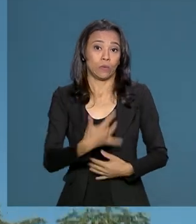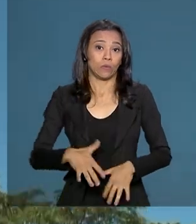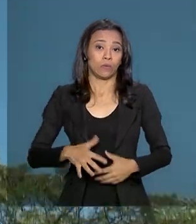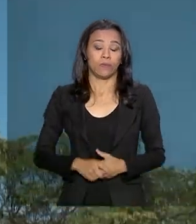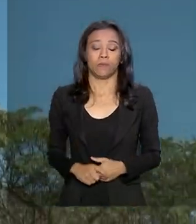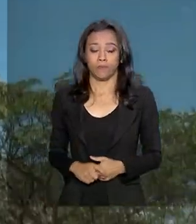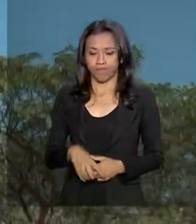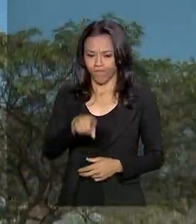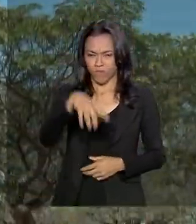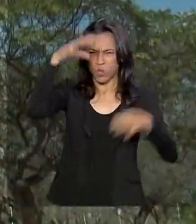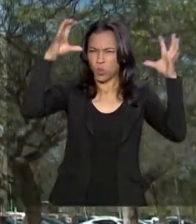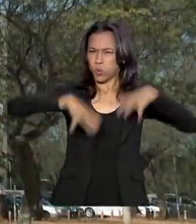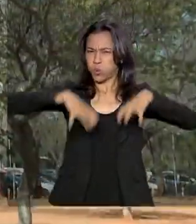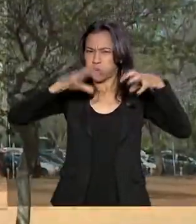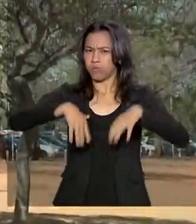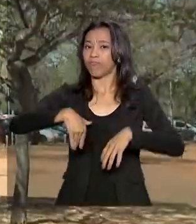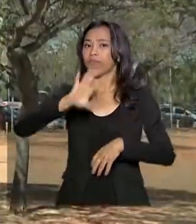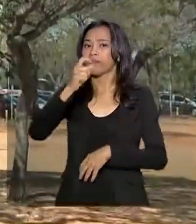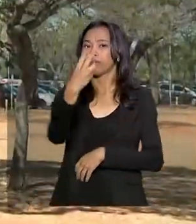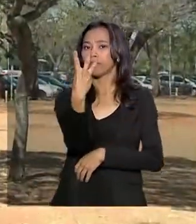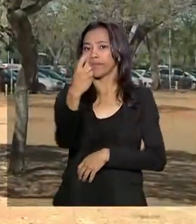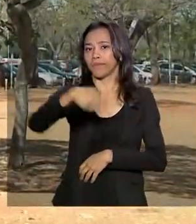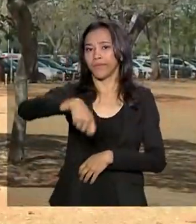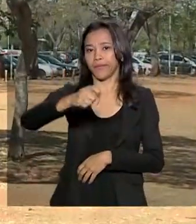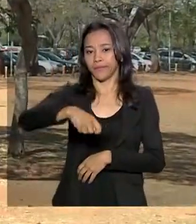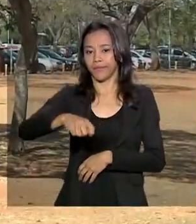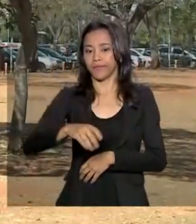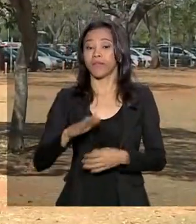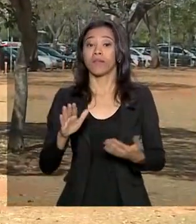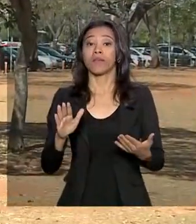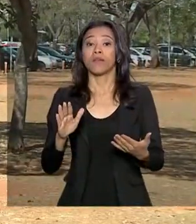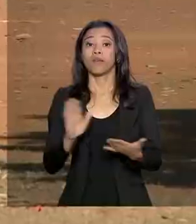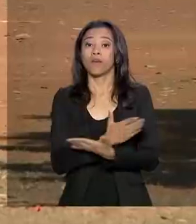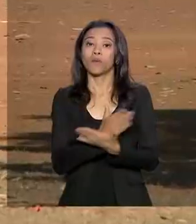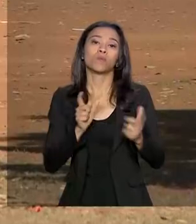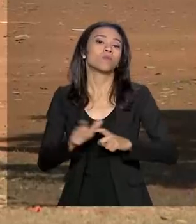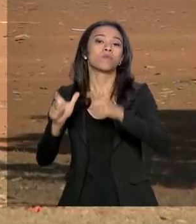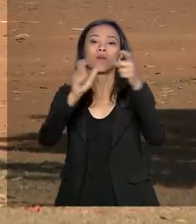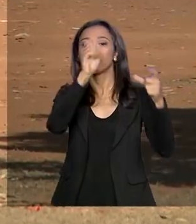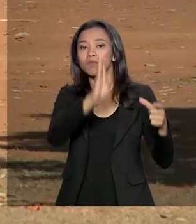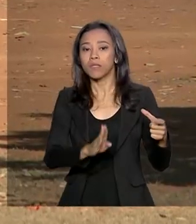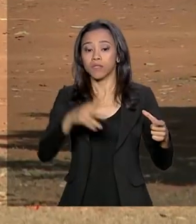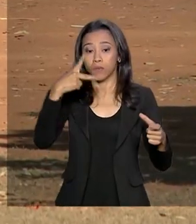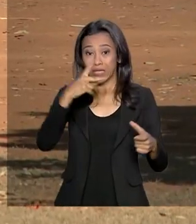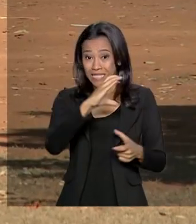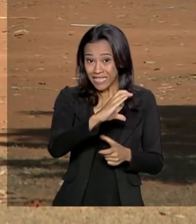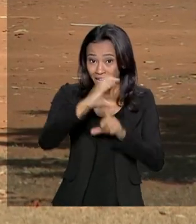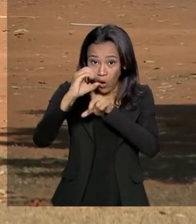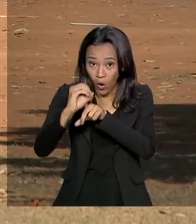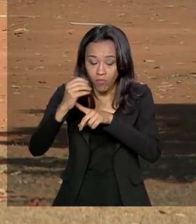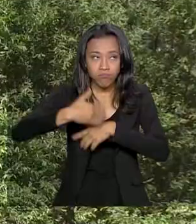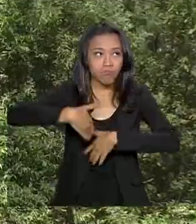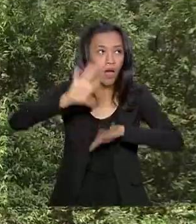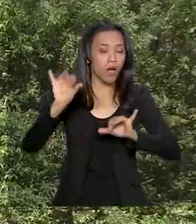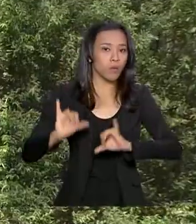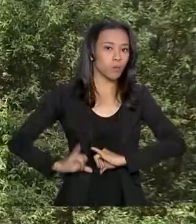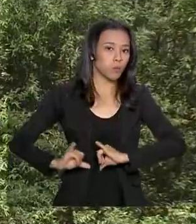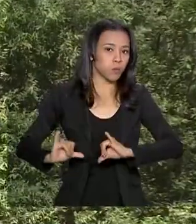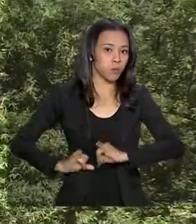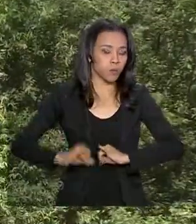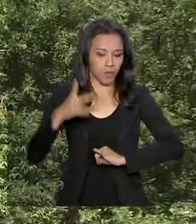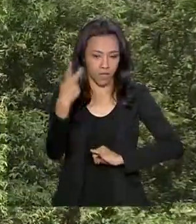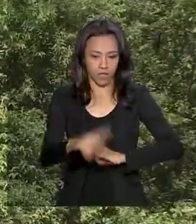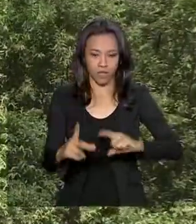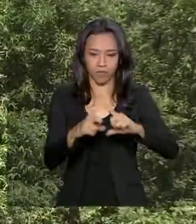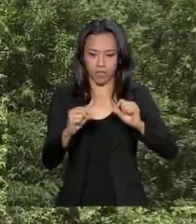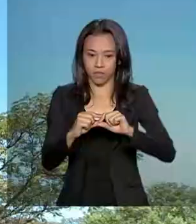Não chove há mais de três meses em algumas regiões do país. A Centro-Oeste é a mais castigada. No Distrito